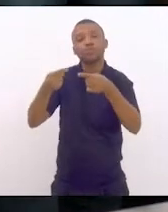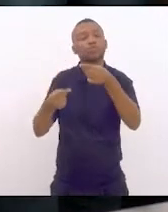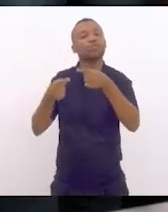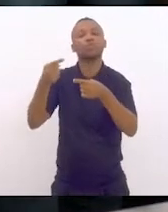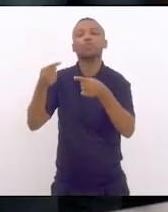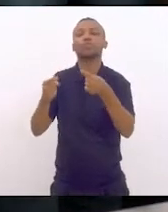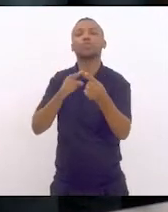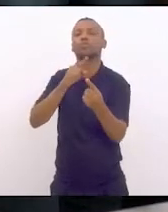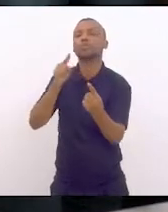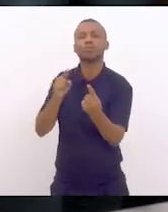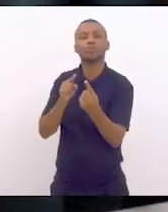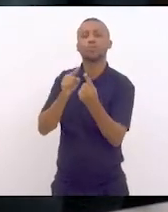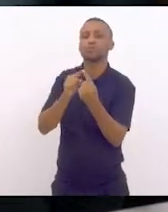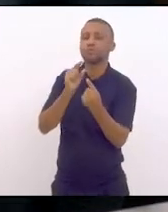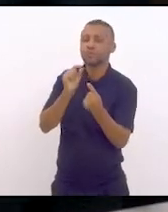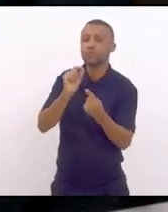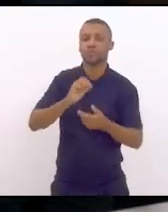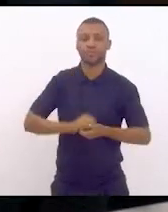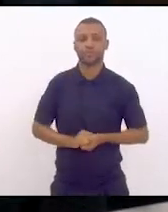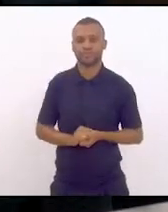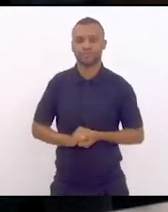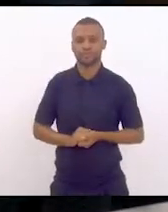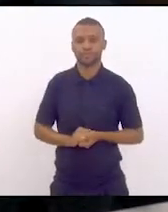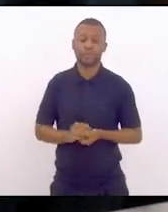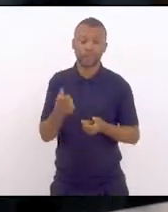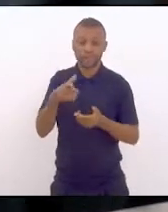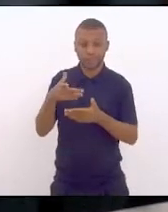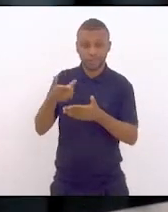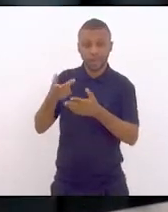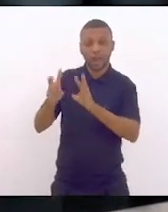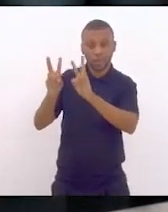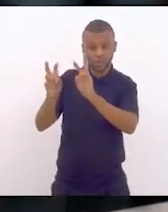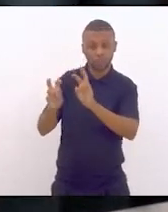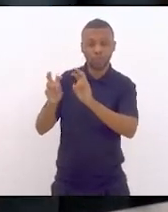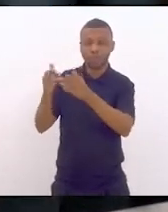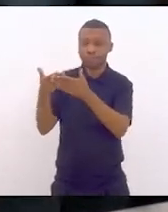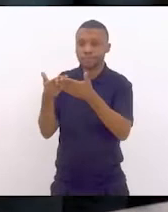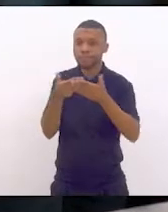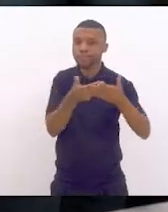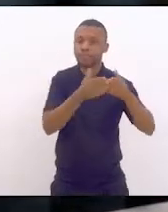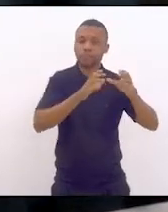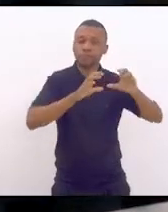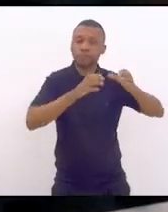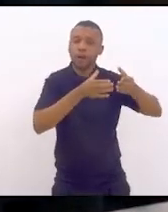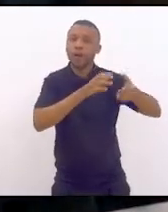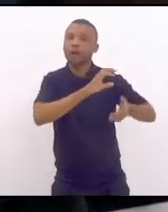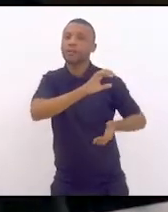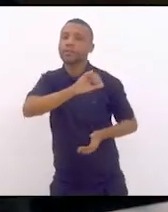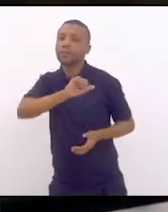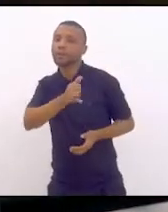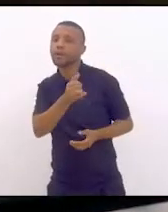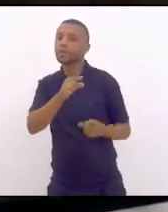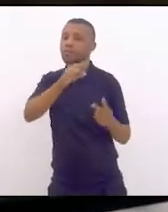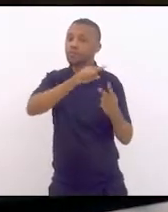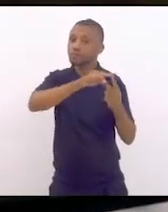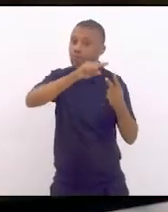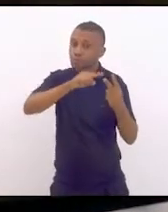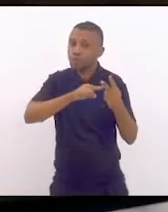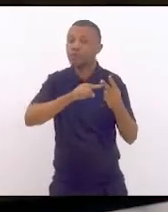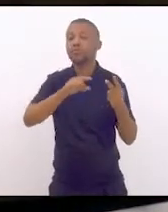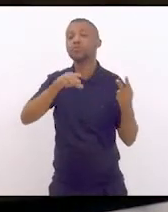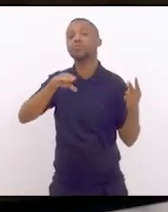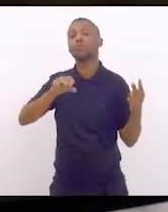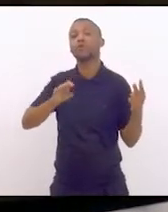e foi encaminhado à CCJ por duas questões. A primeira, se haveria